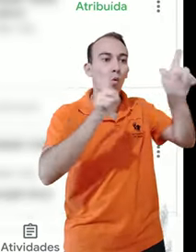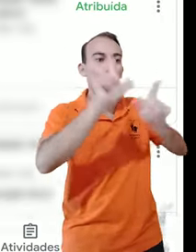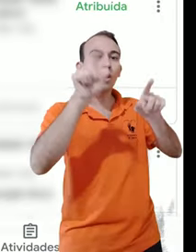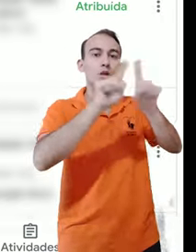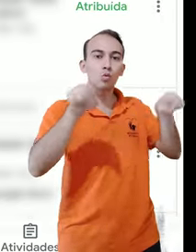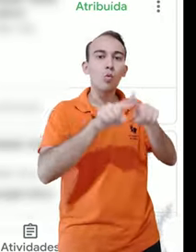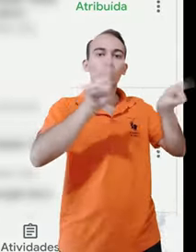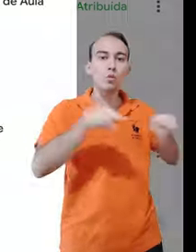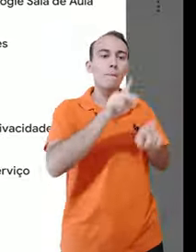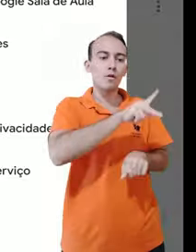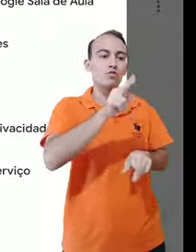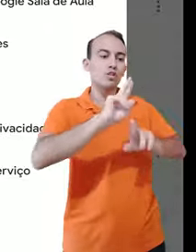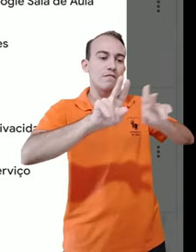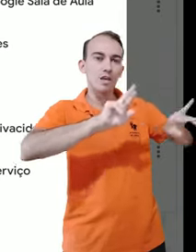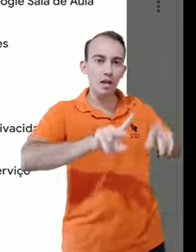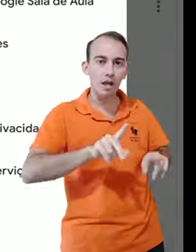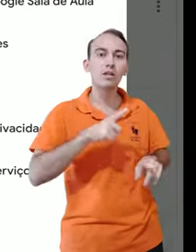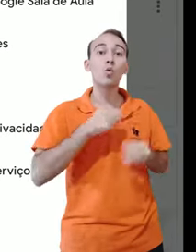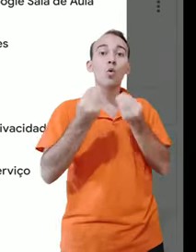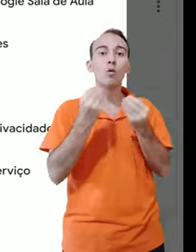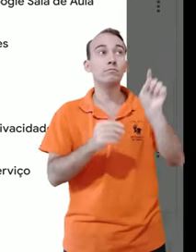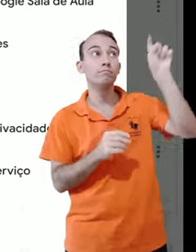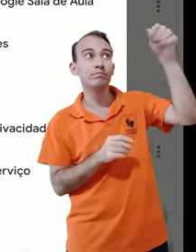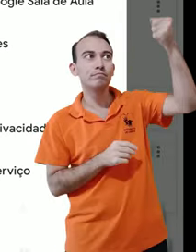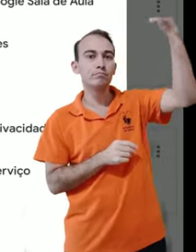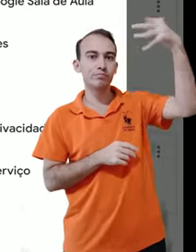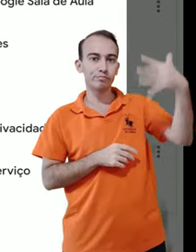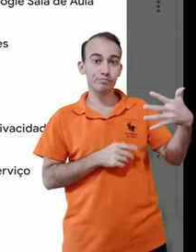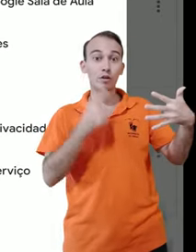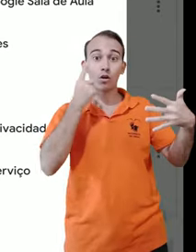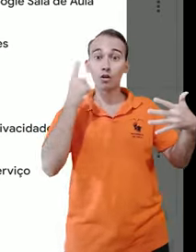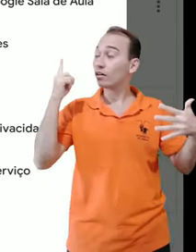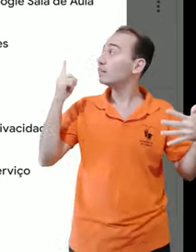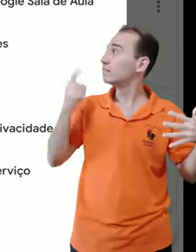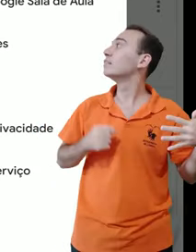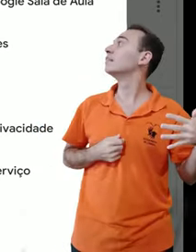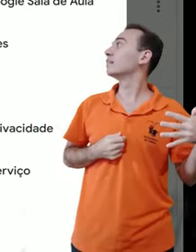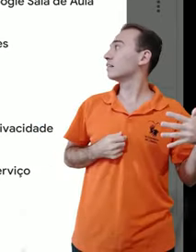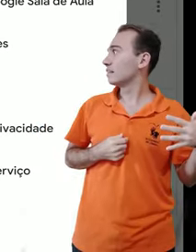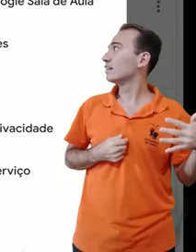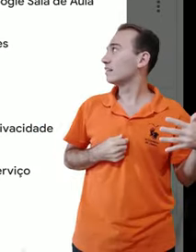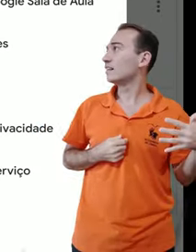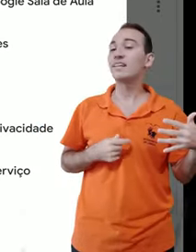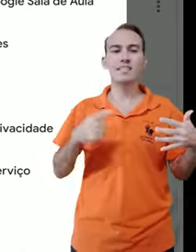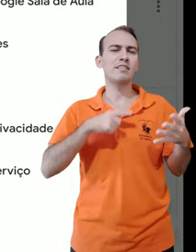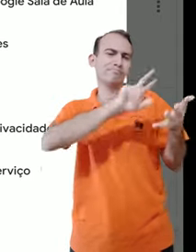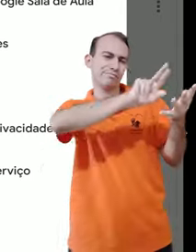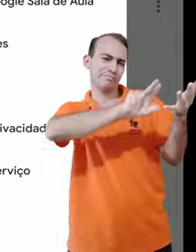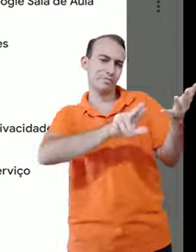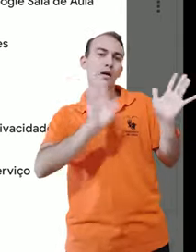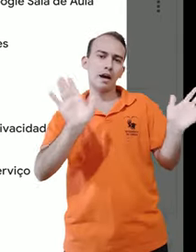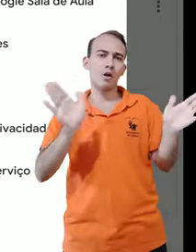abrir o menu sanduíche no canto superior esquerdo nesse menu você tem acesso algumas funcionalidades e configurações da plataforma em outros